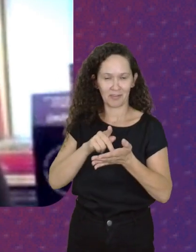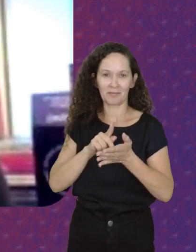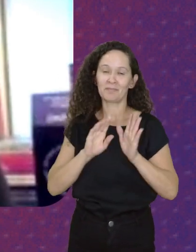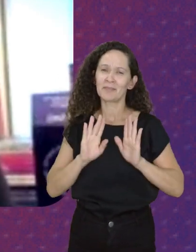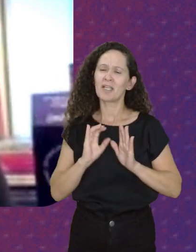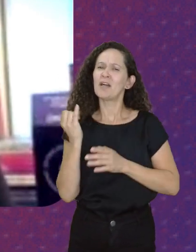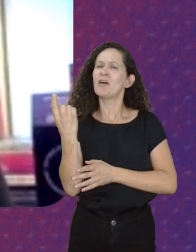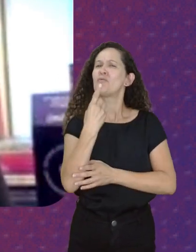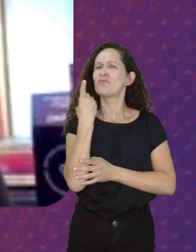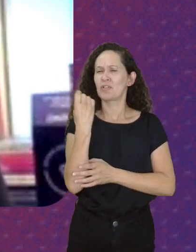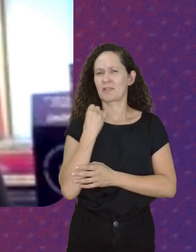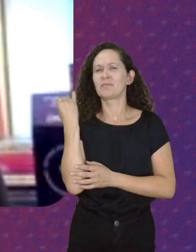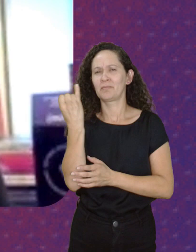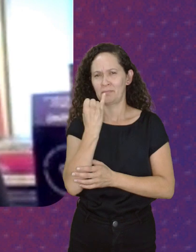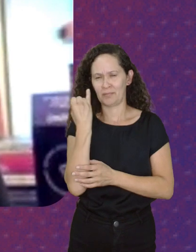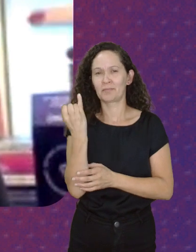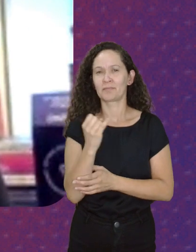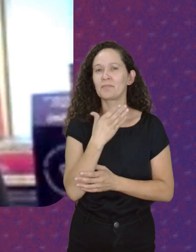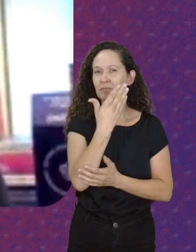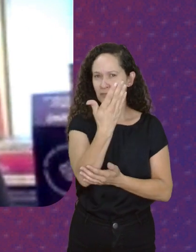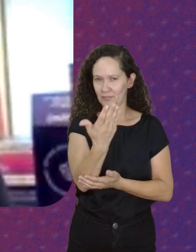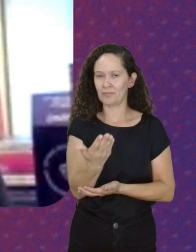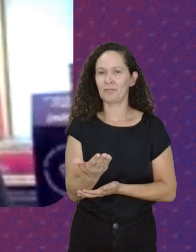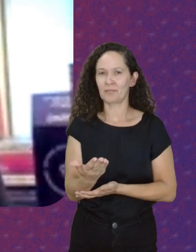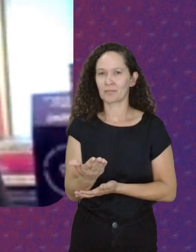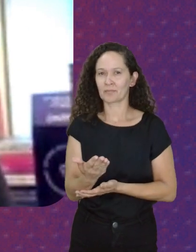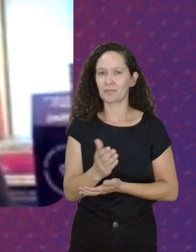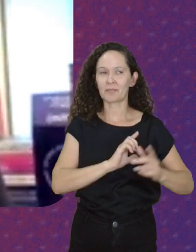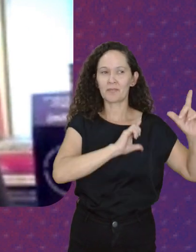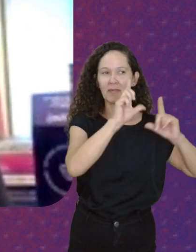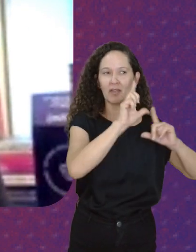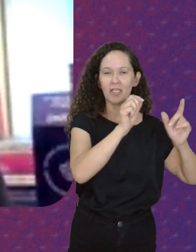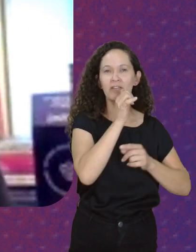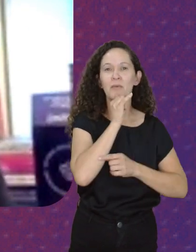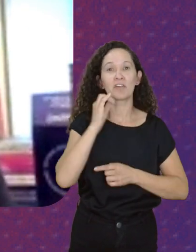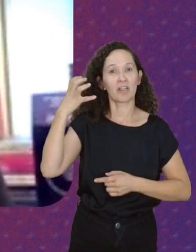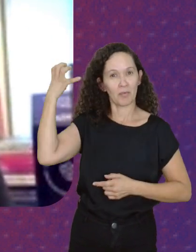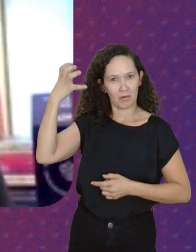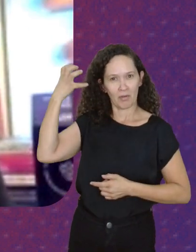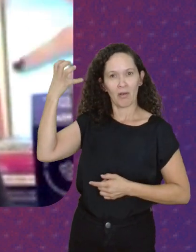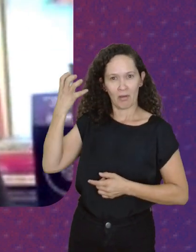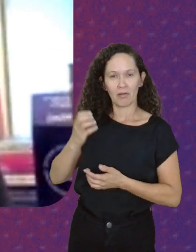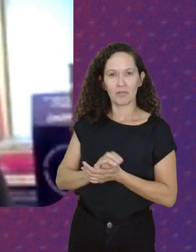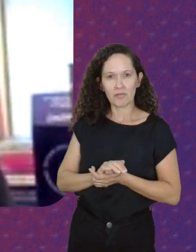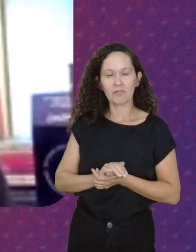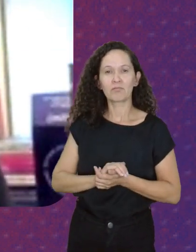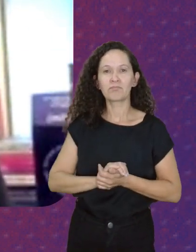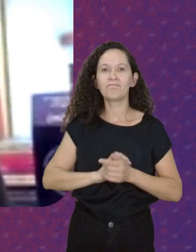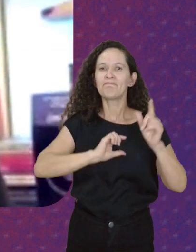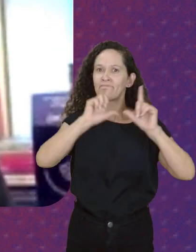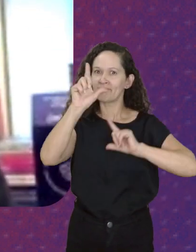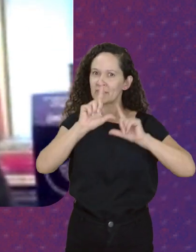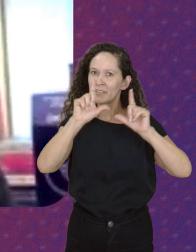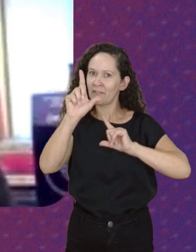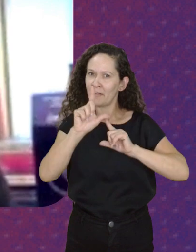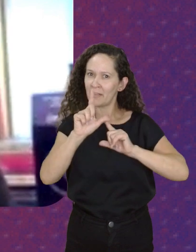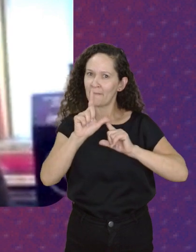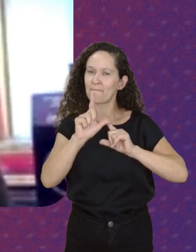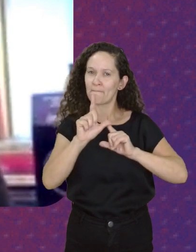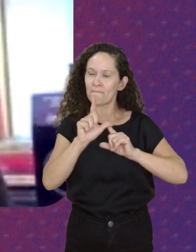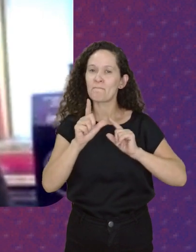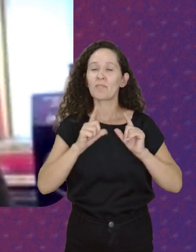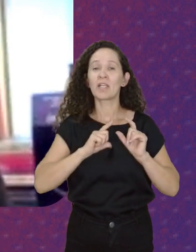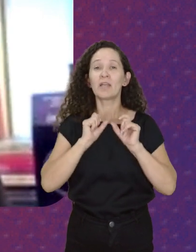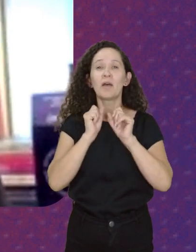questão é que, quando você vai a um programa de TV ou de rádio, esses programas de TV, essas emissoras,